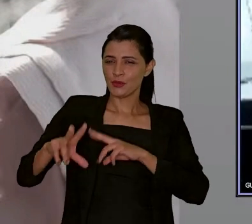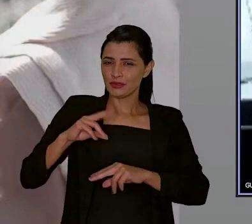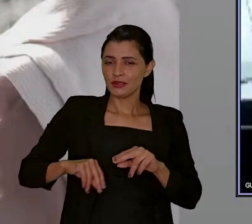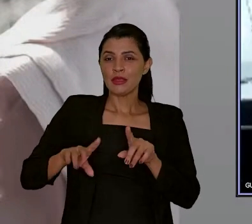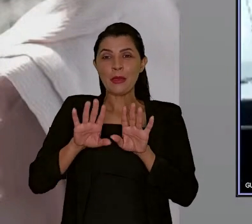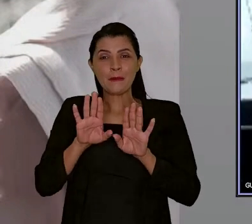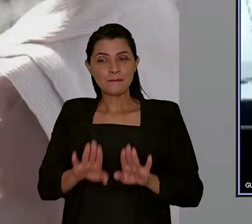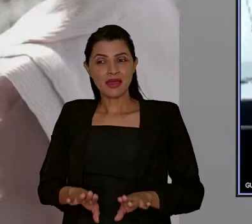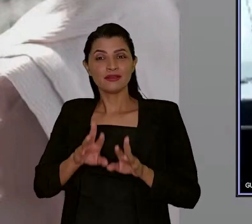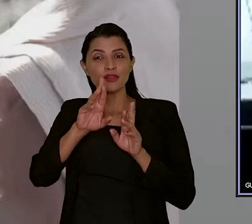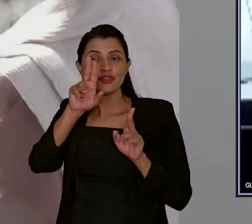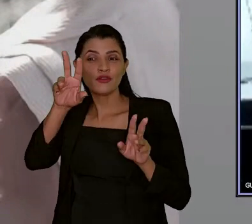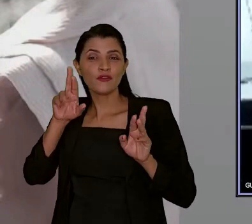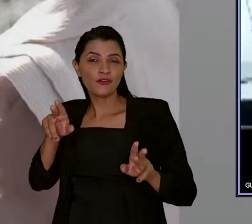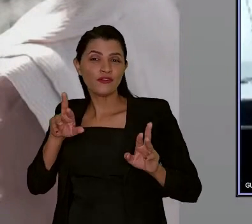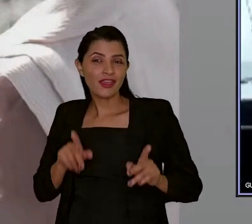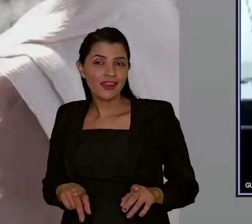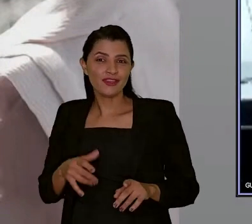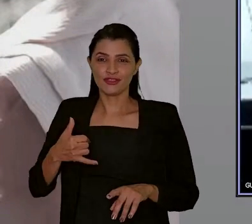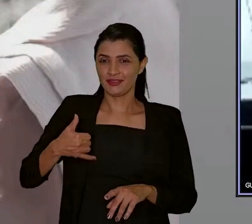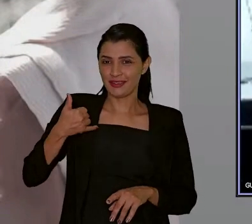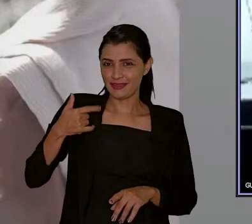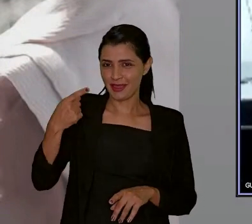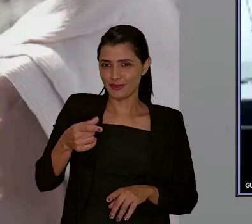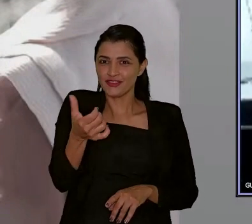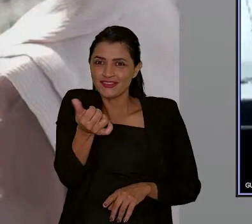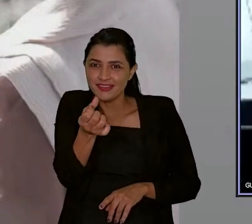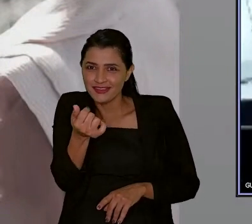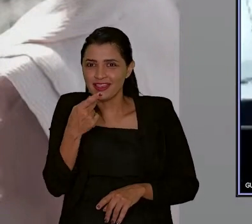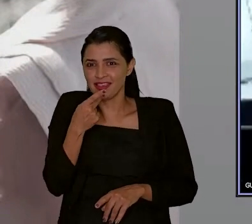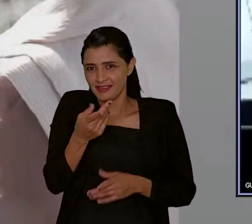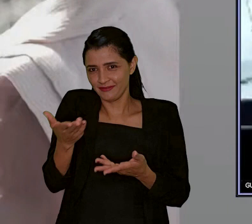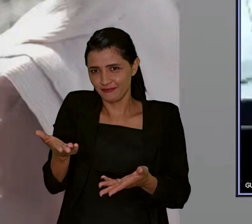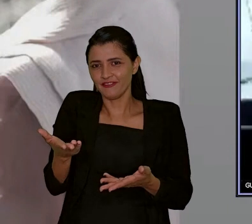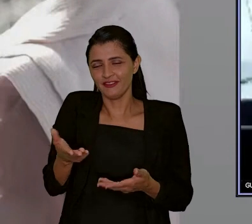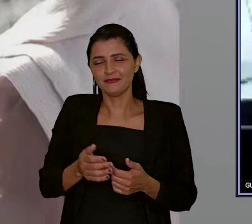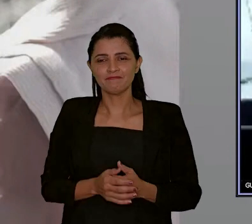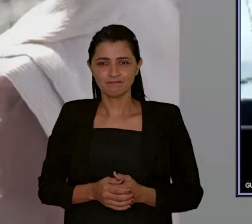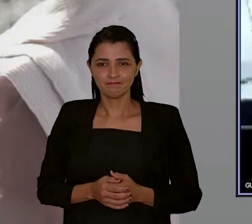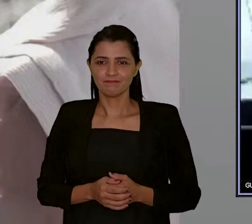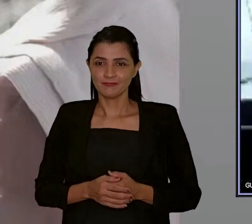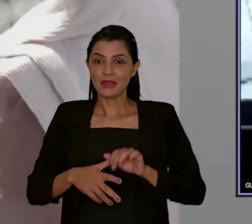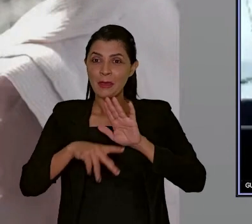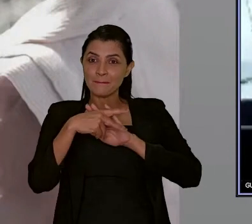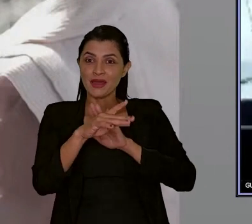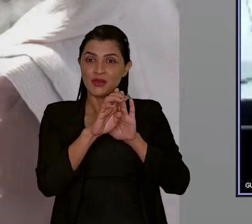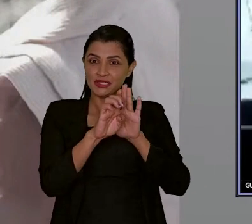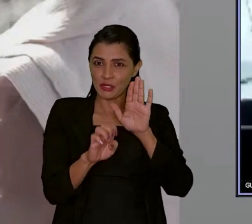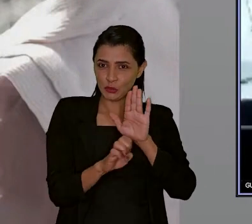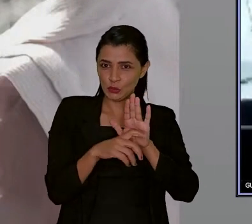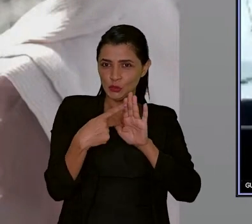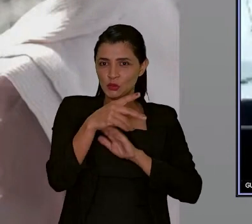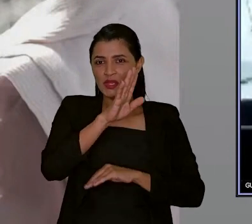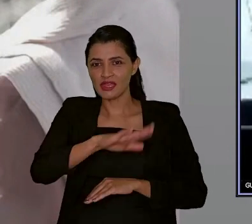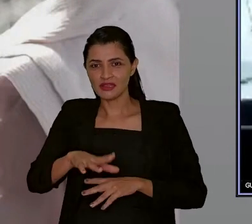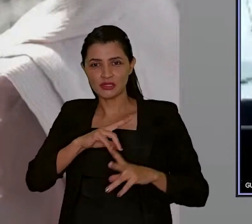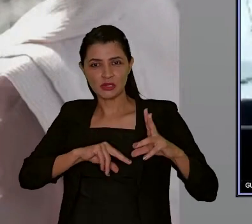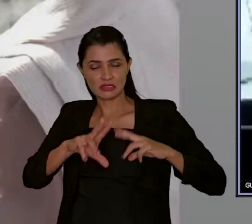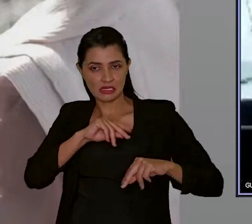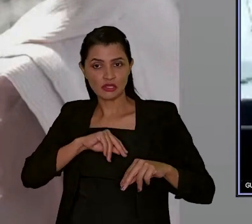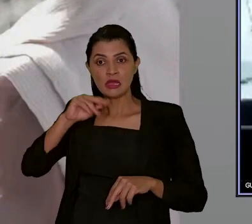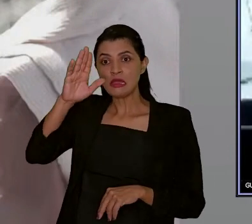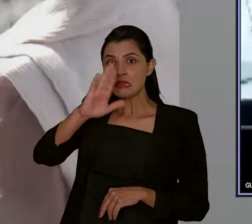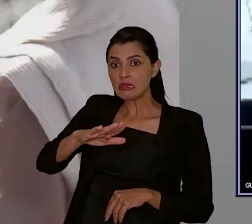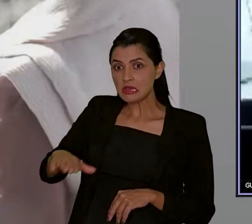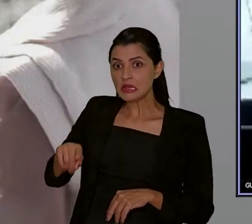diferentes dessa idade que eu acabei de mencionar. Para o Estatuto da Criança e do Adolescente, criança é a pessoa em desenvolvimento até